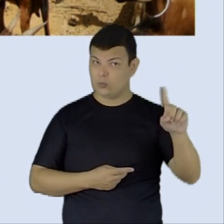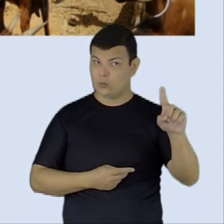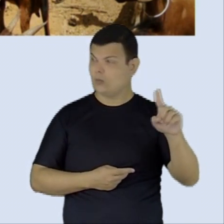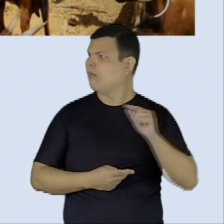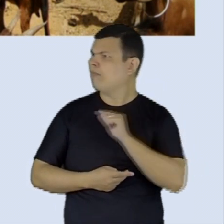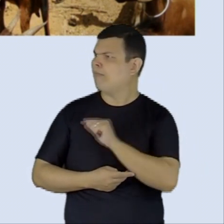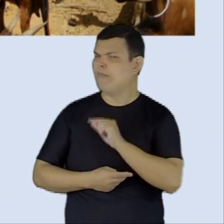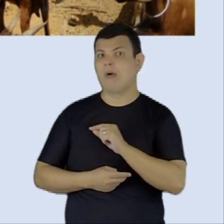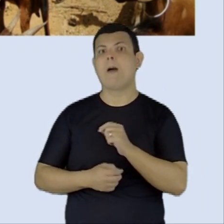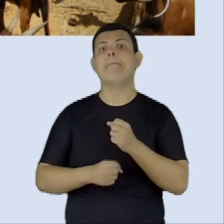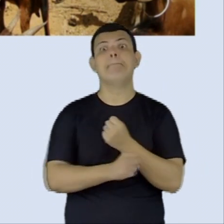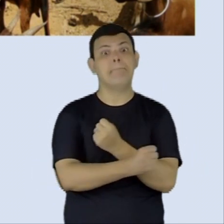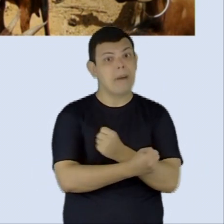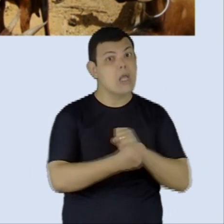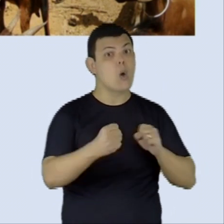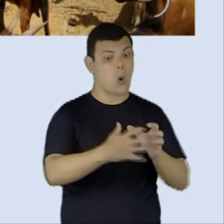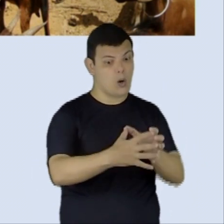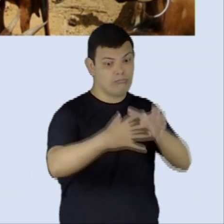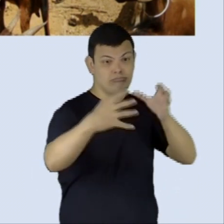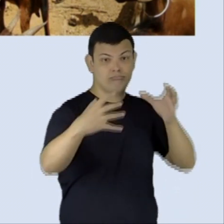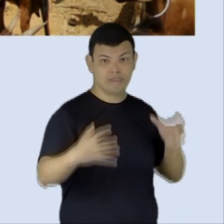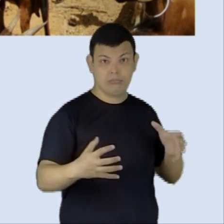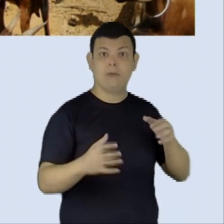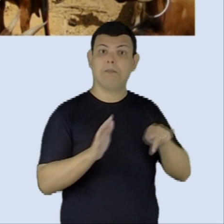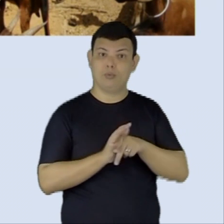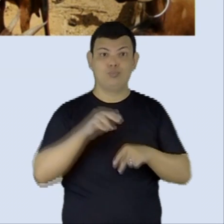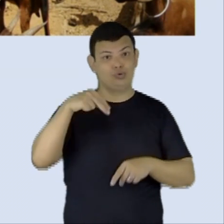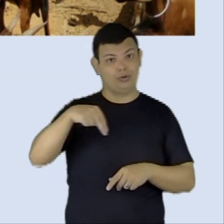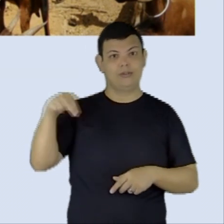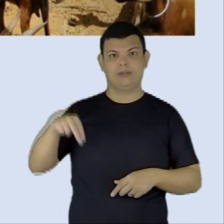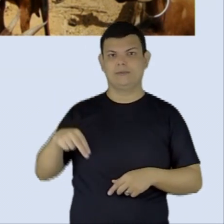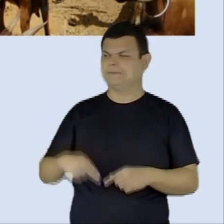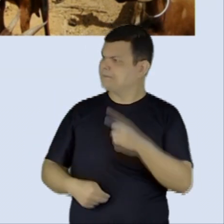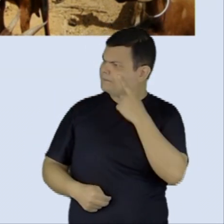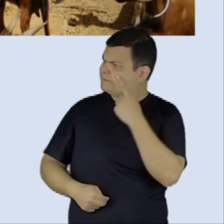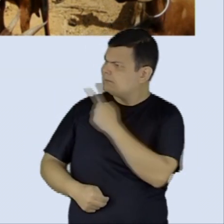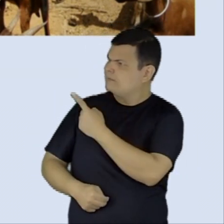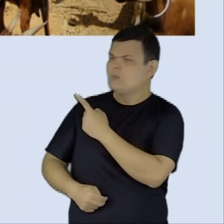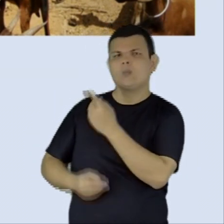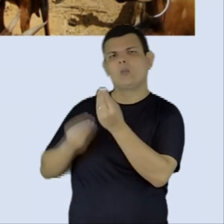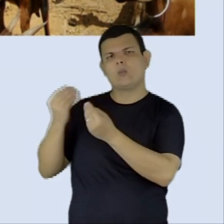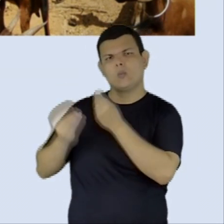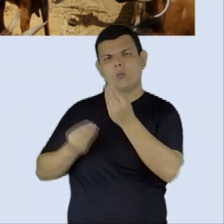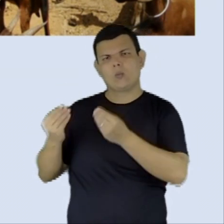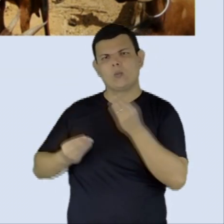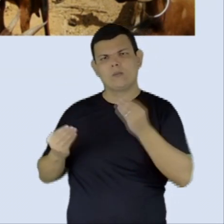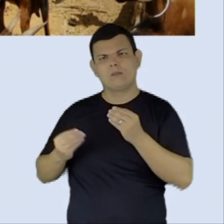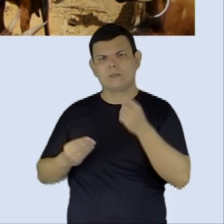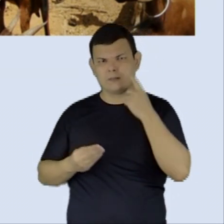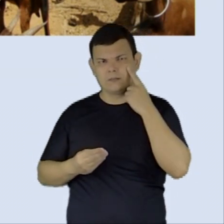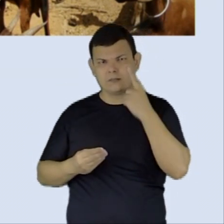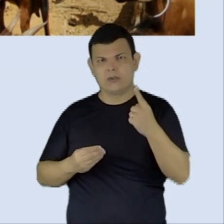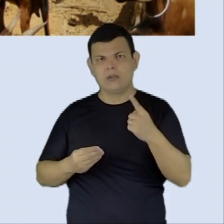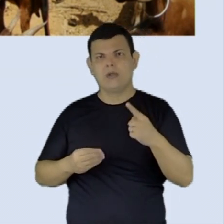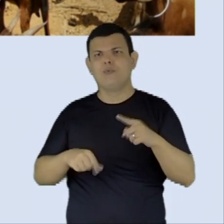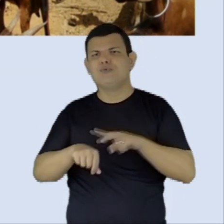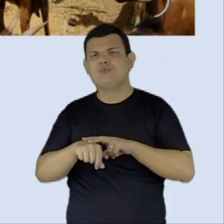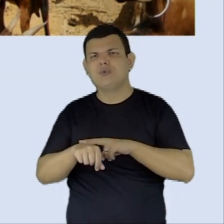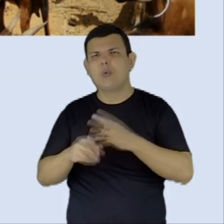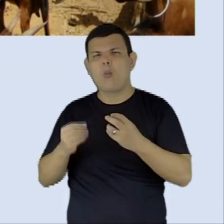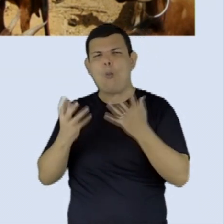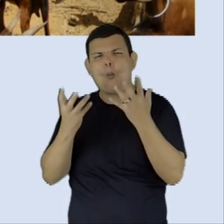sertão, ele é a maior sub-região do Nordeste. Vocês têm a imagem aqui de como é o sertão. Observem novamente a vegetação